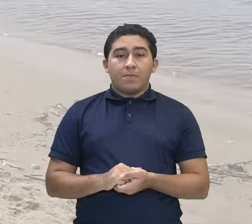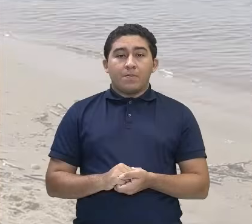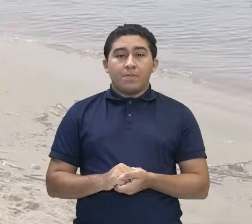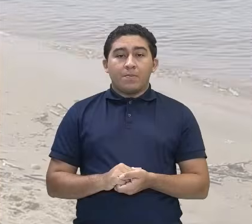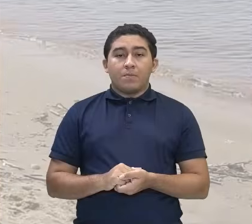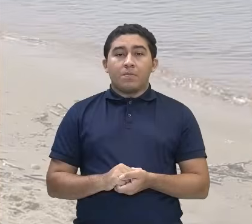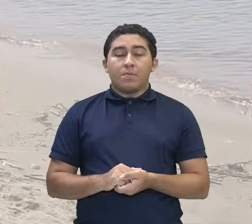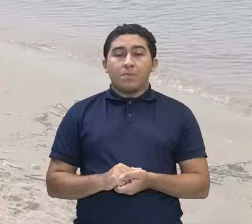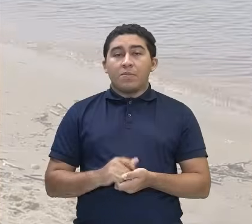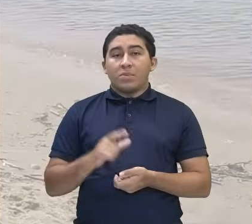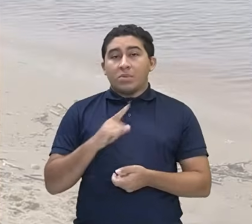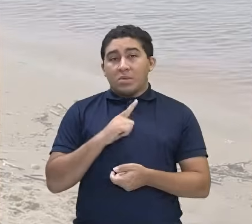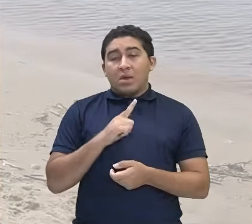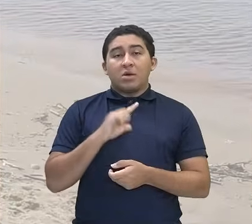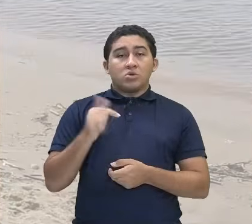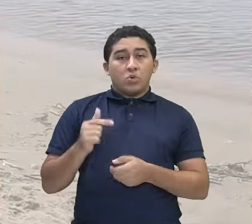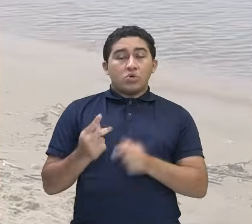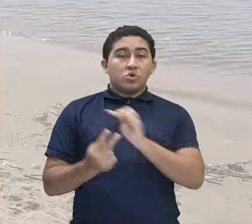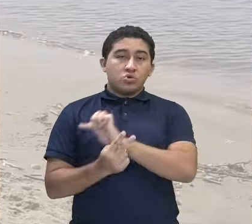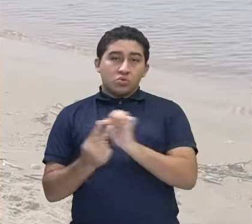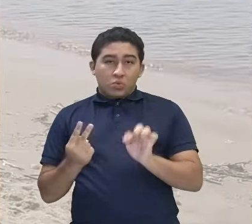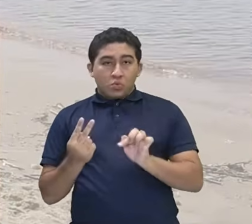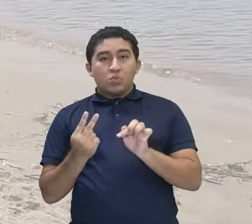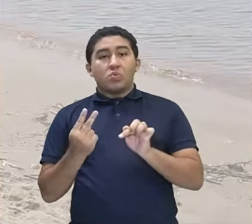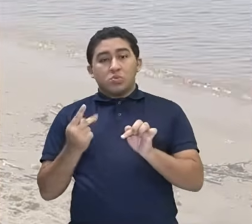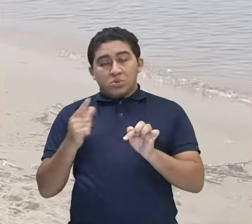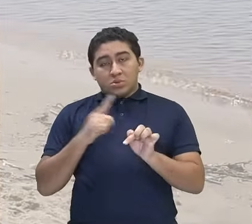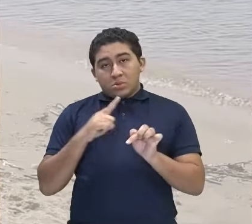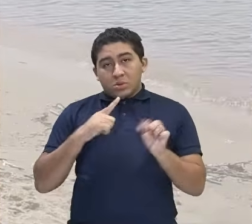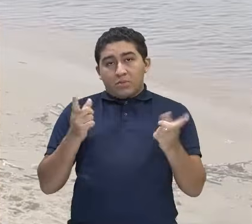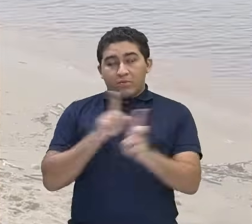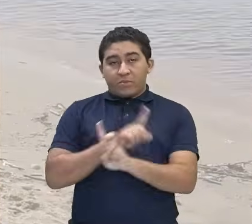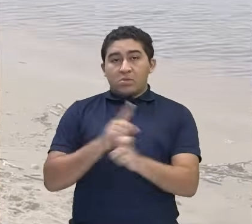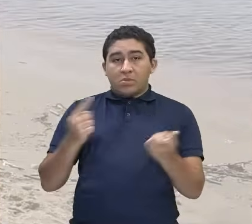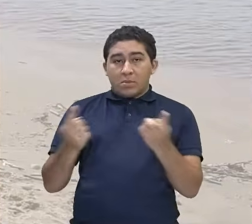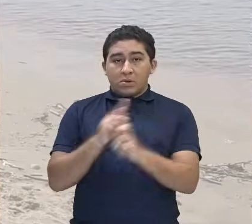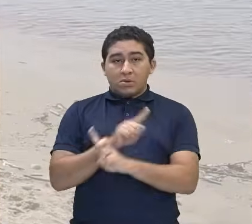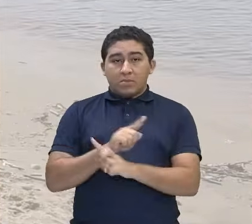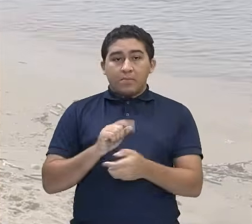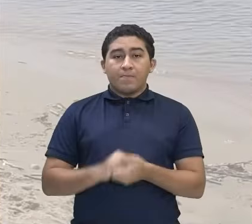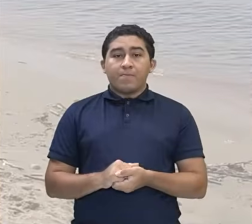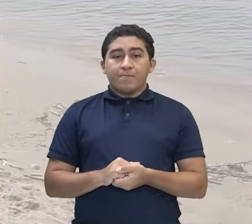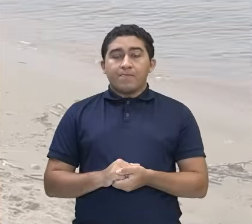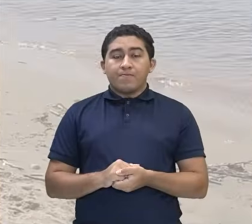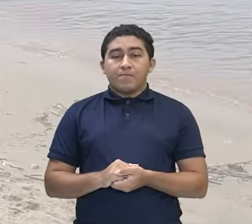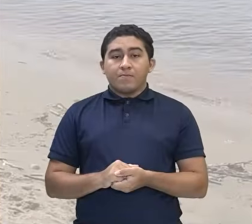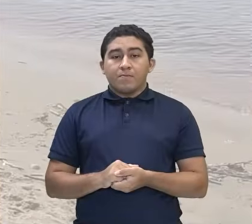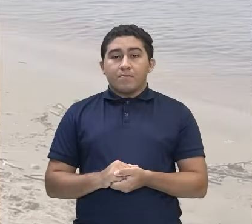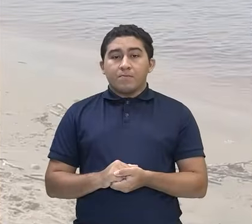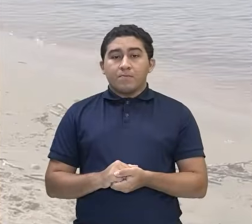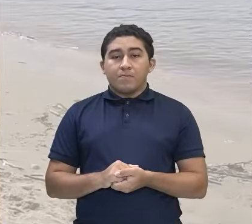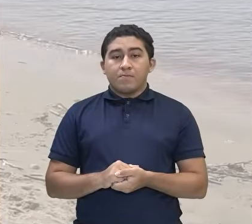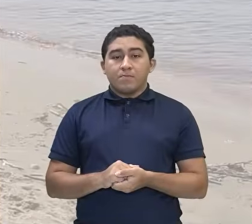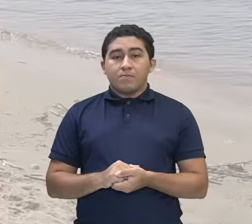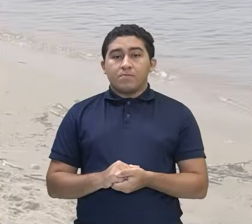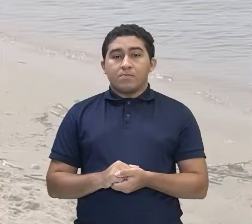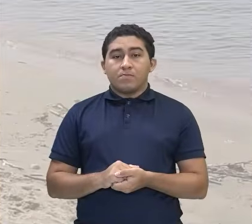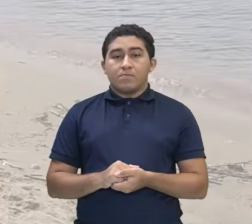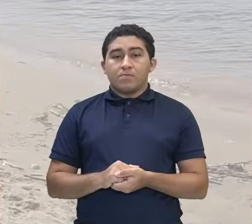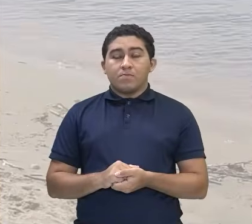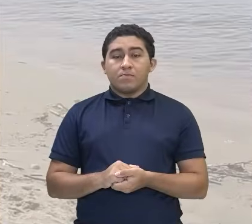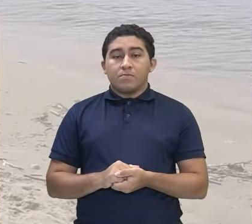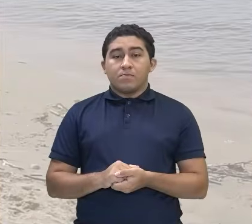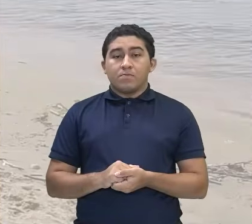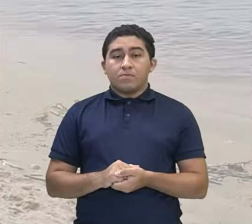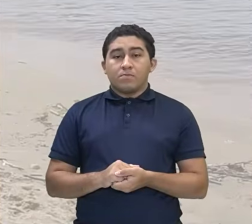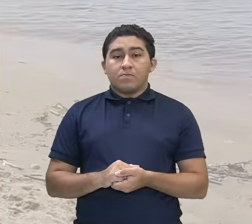primavera e o outono em um hemisfério e vice-versa, tá? Então, as zonas térmicas, gente,